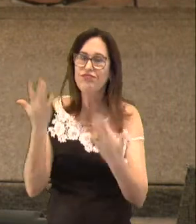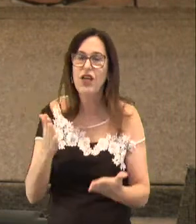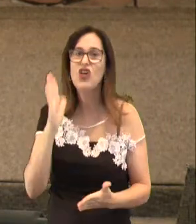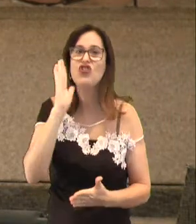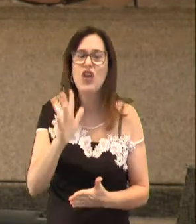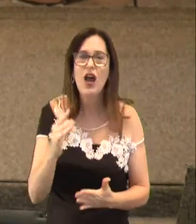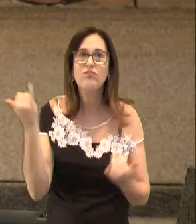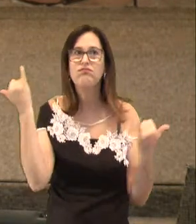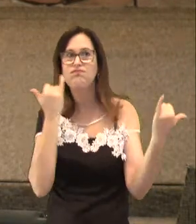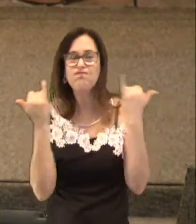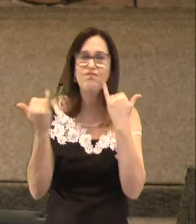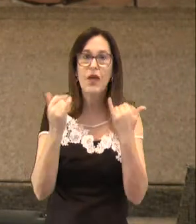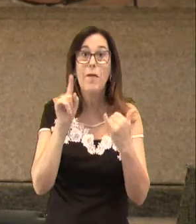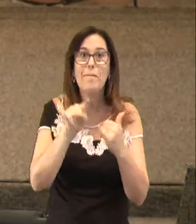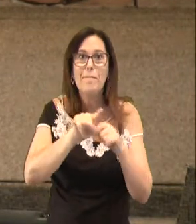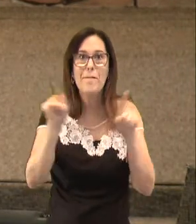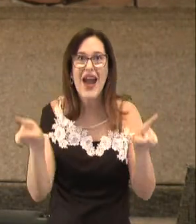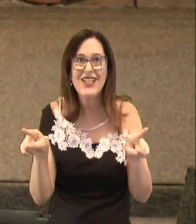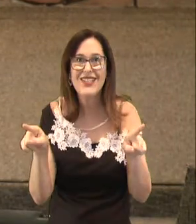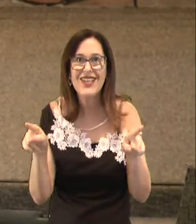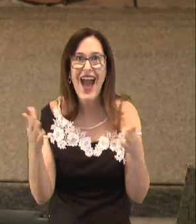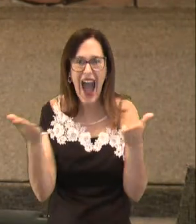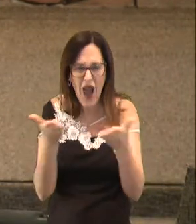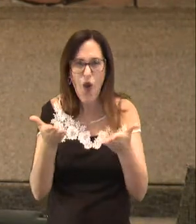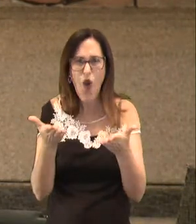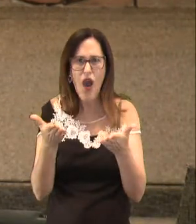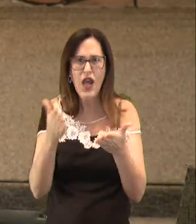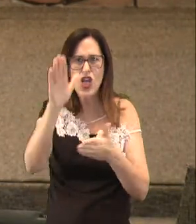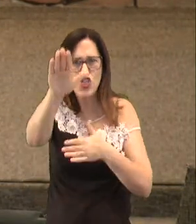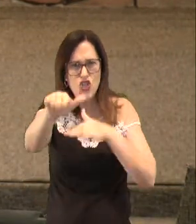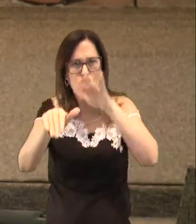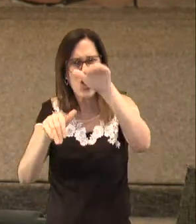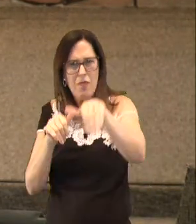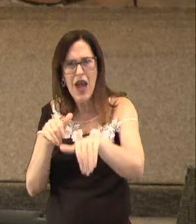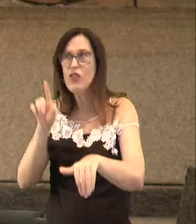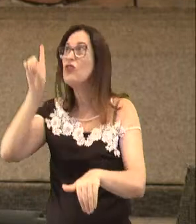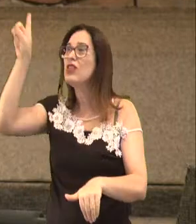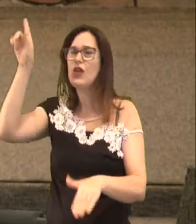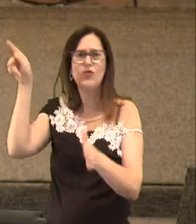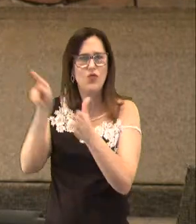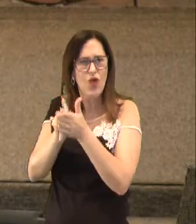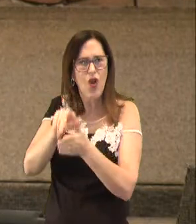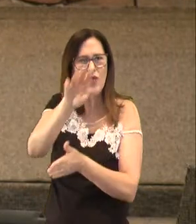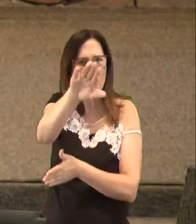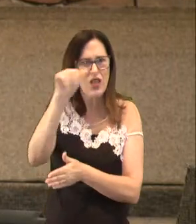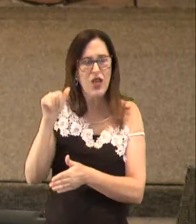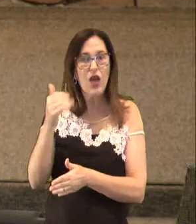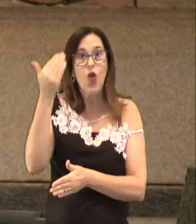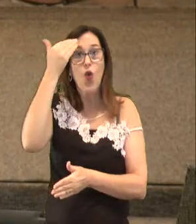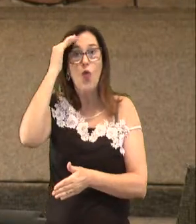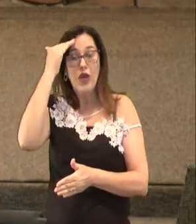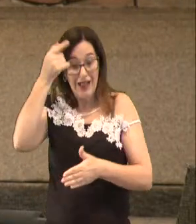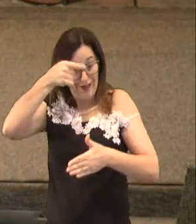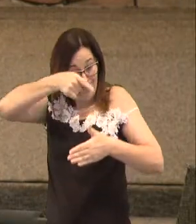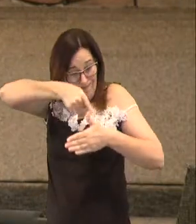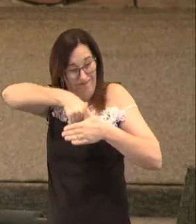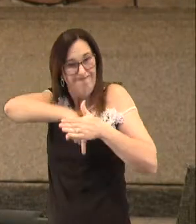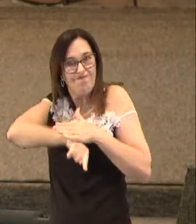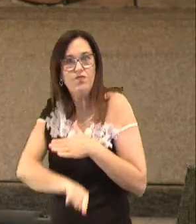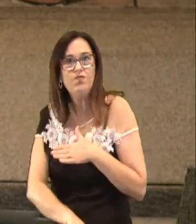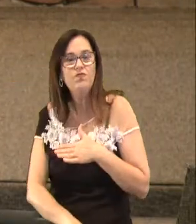por ouvir, mas que agora nos é chamado de Deus, para que possamos compreender na